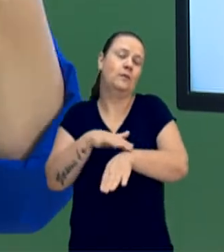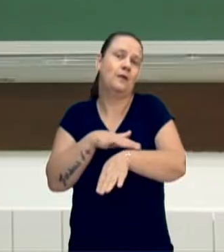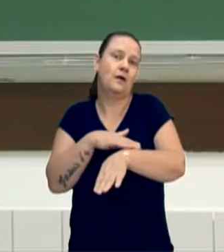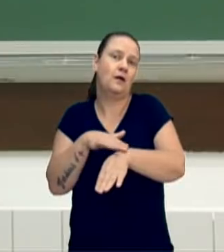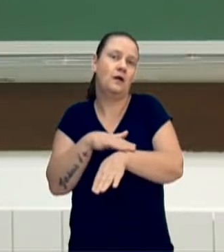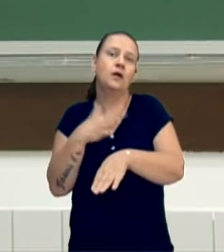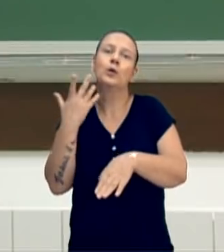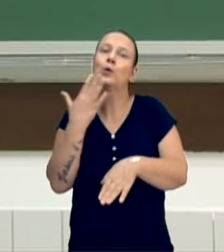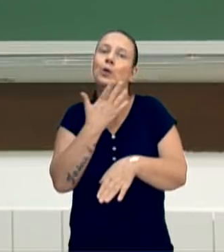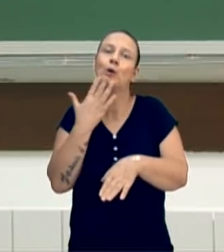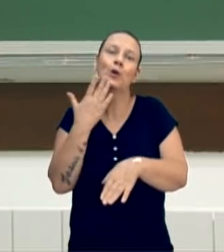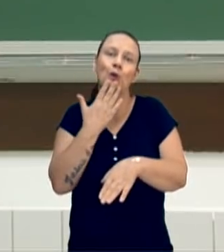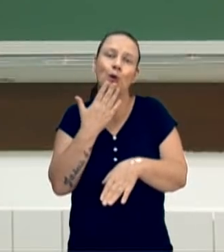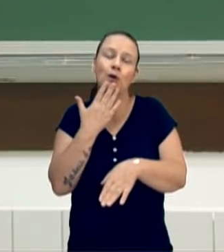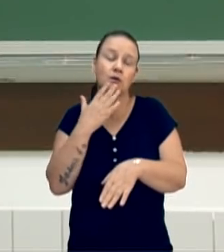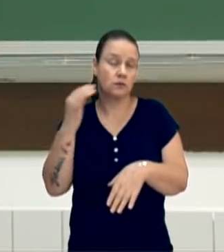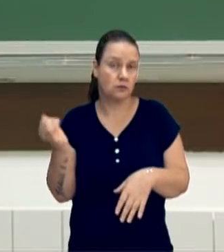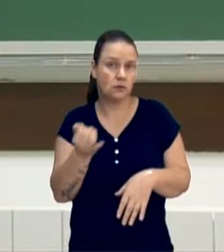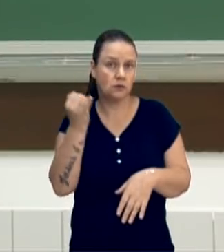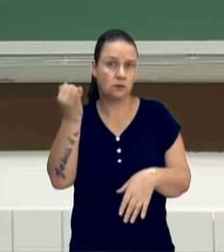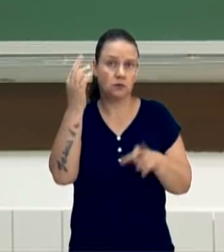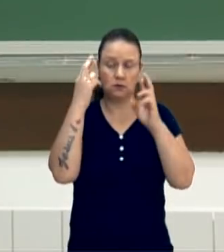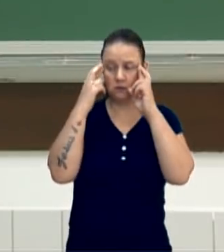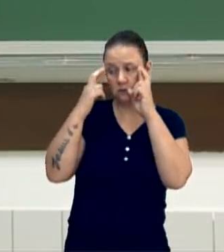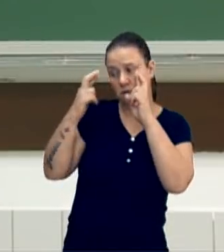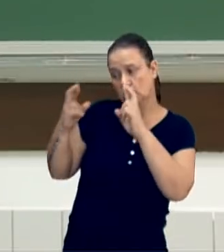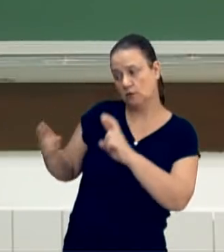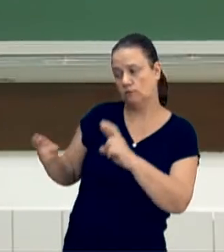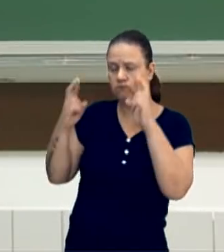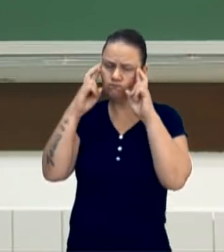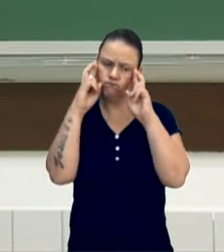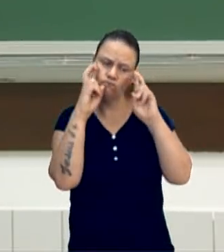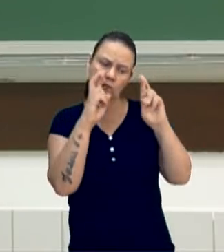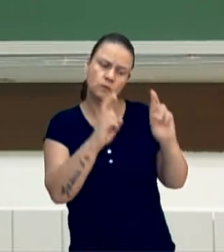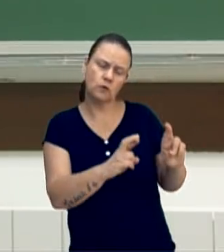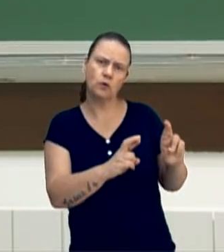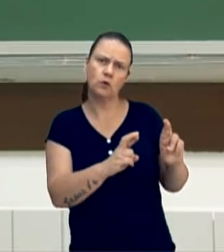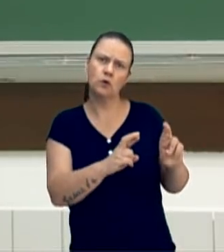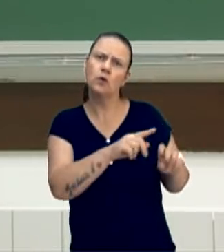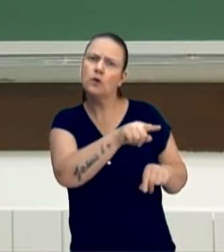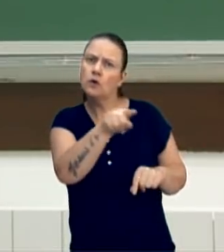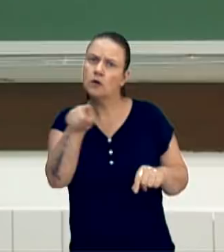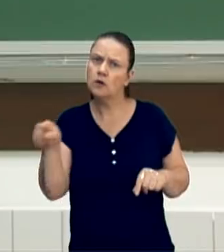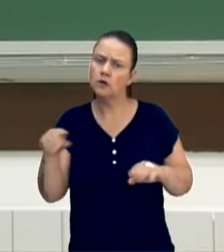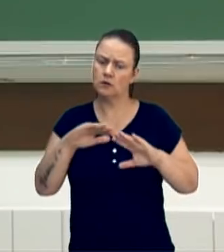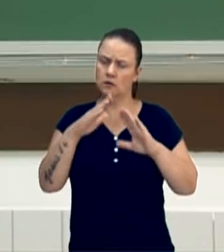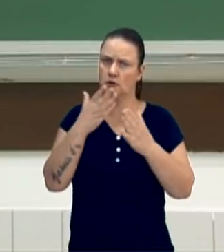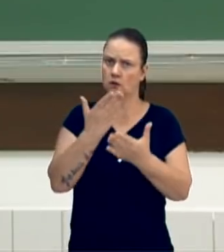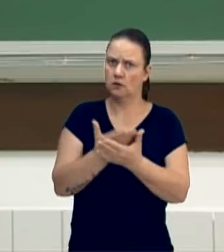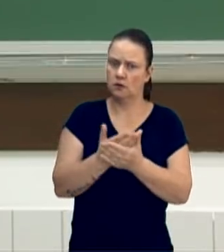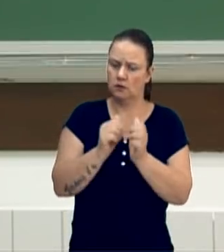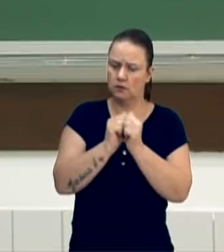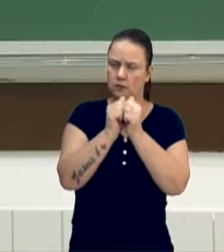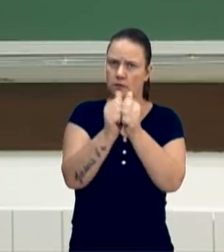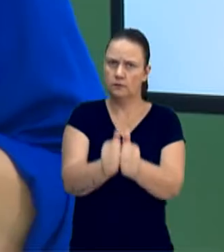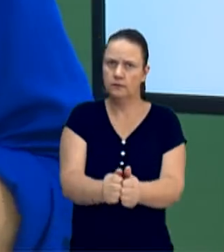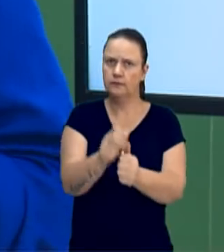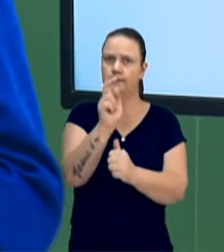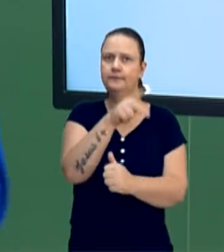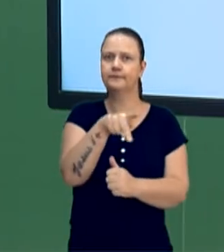aqui, muito importante, o respeito à diversidade. Vocês na escola, com a professora,